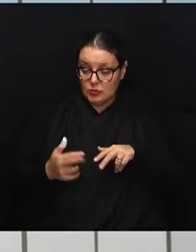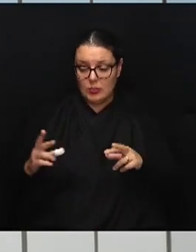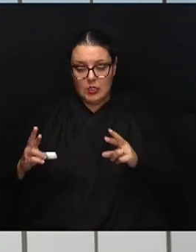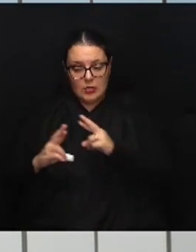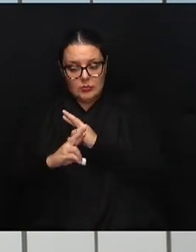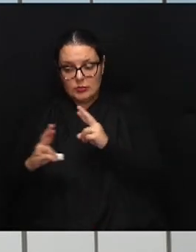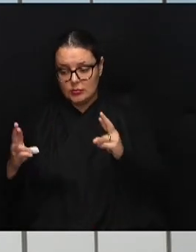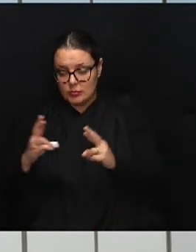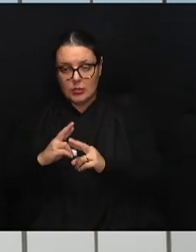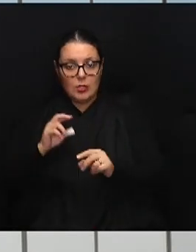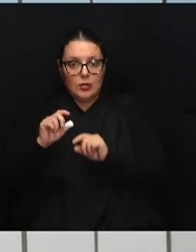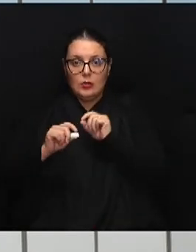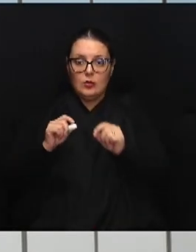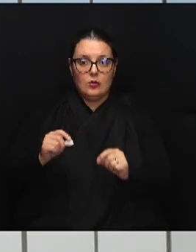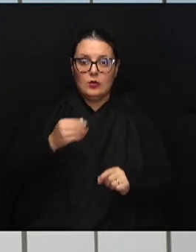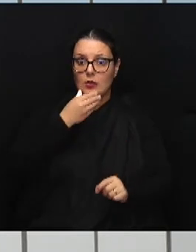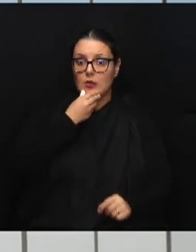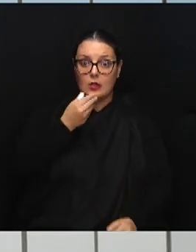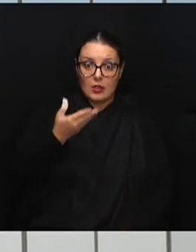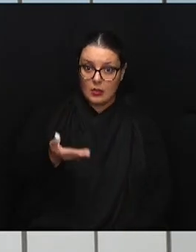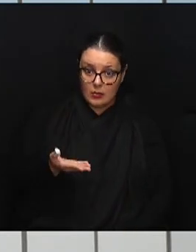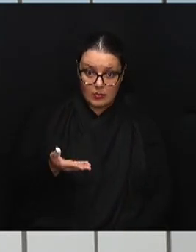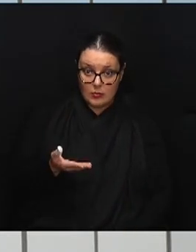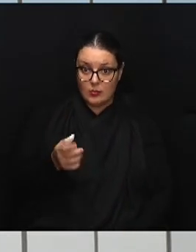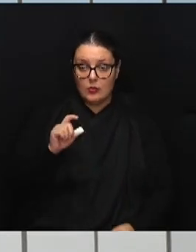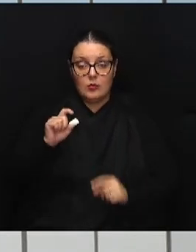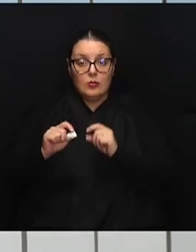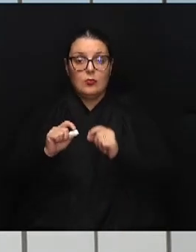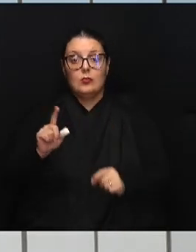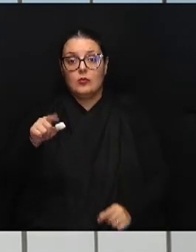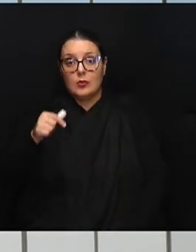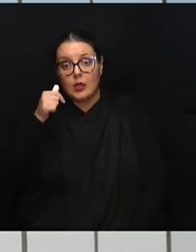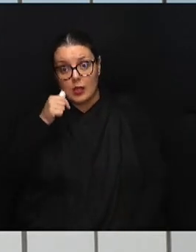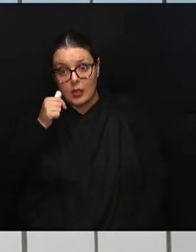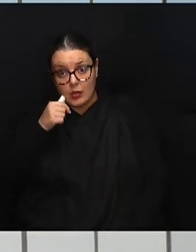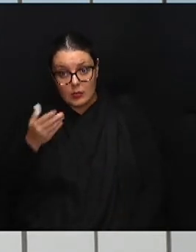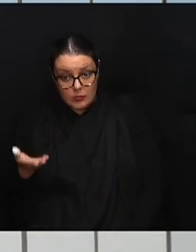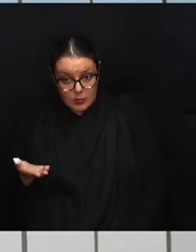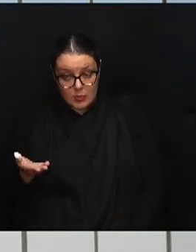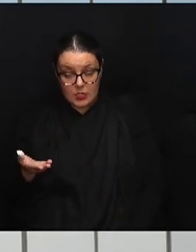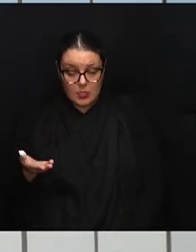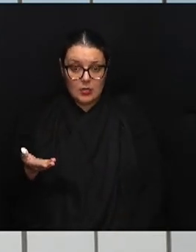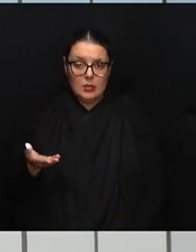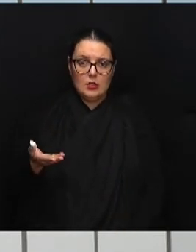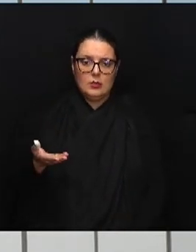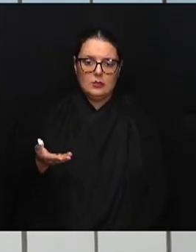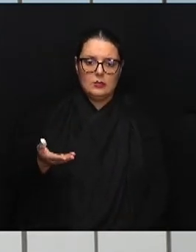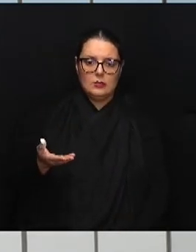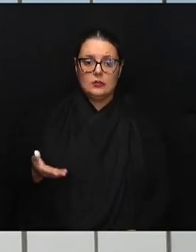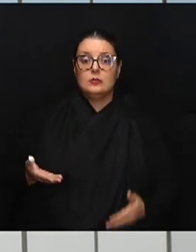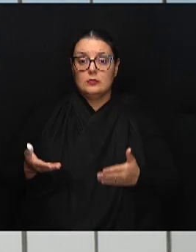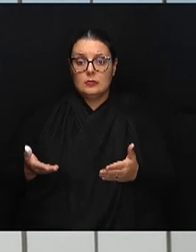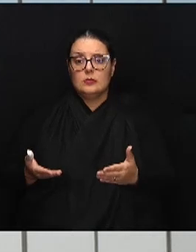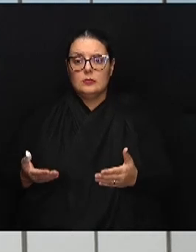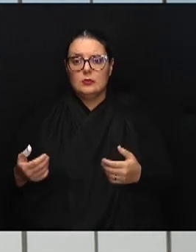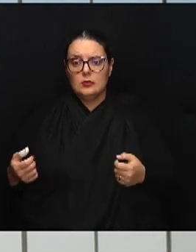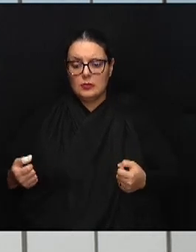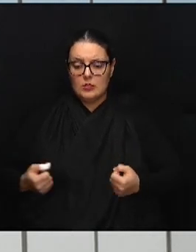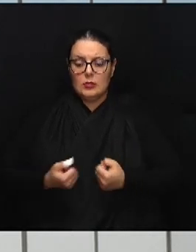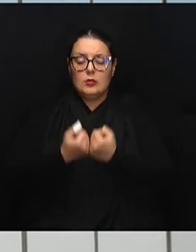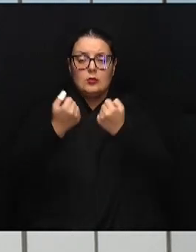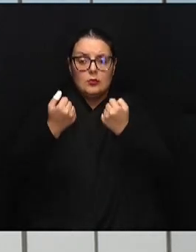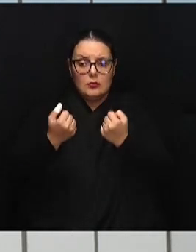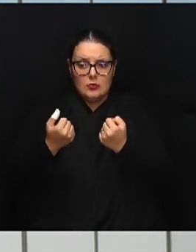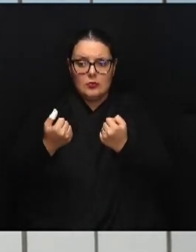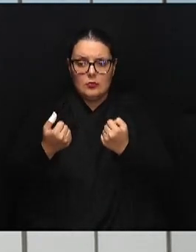relações, o que é a masculinidade, o que é ser mulher, né? Então, ela traz que esse é um conflito